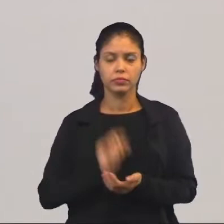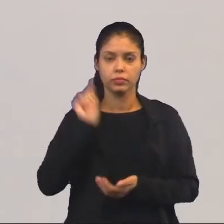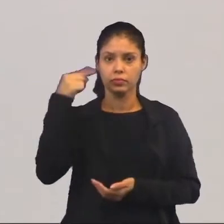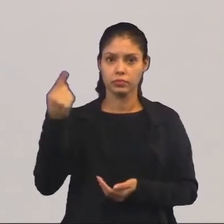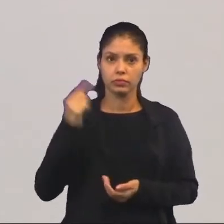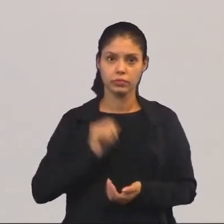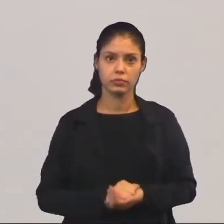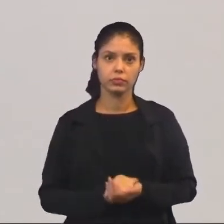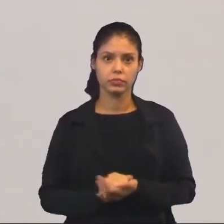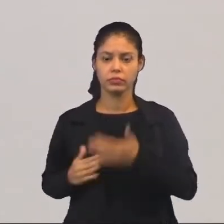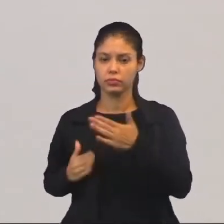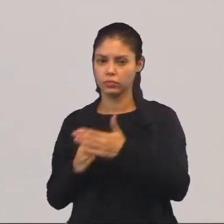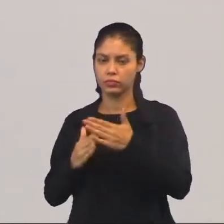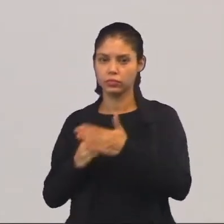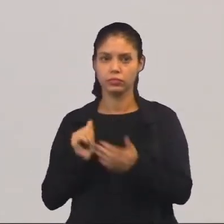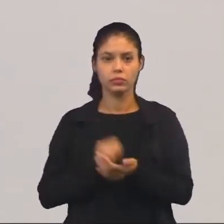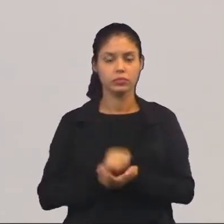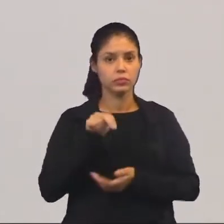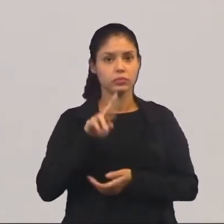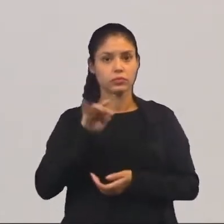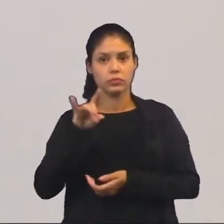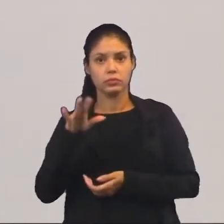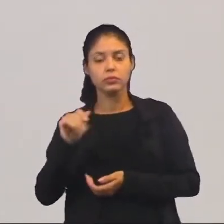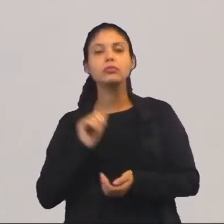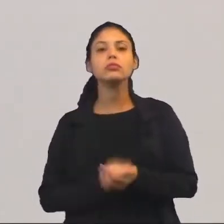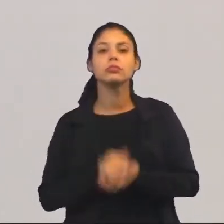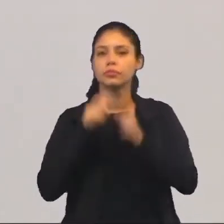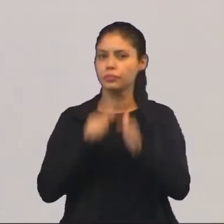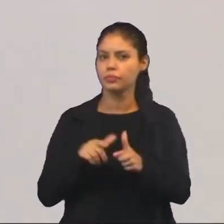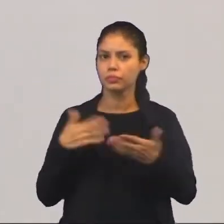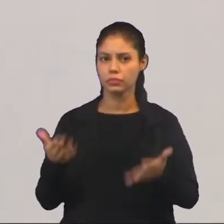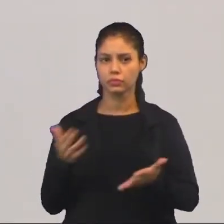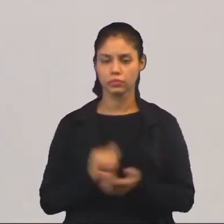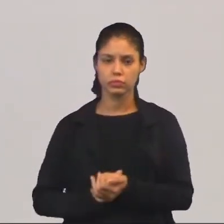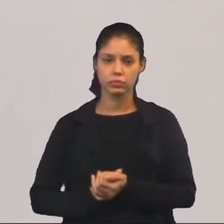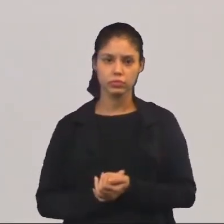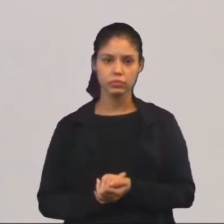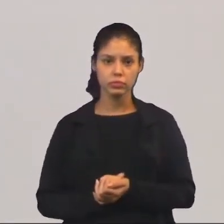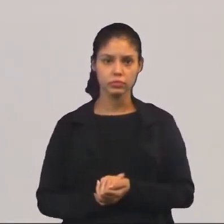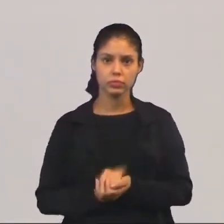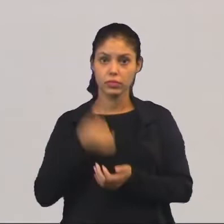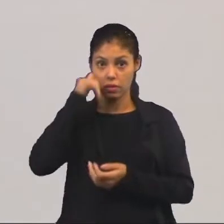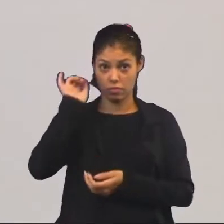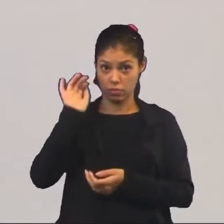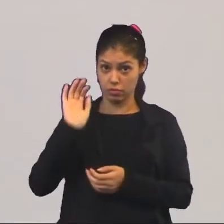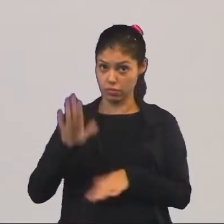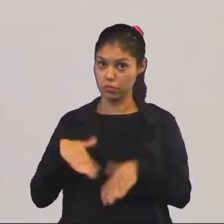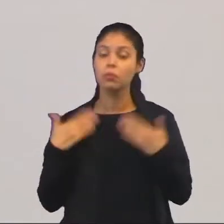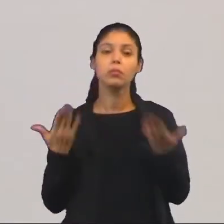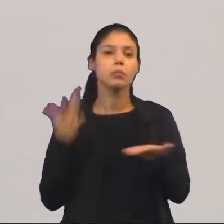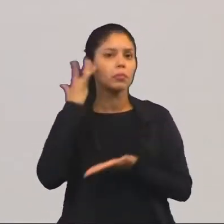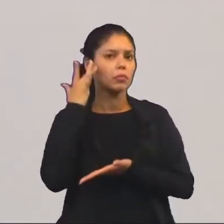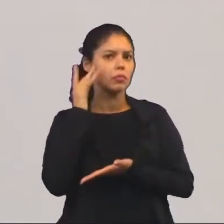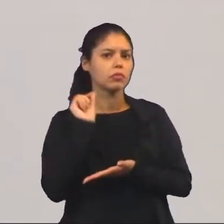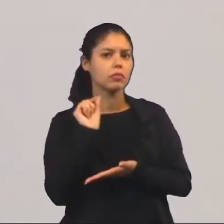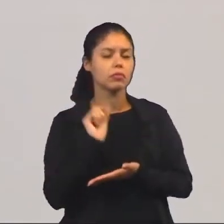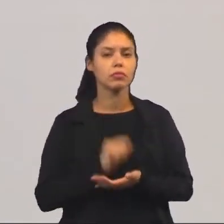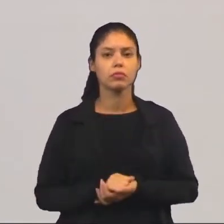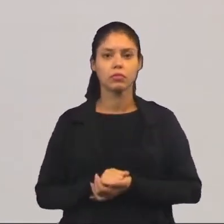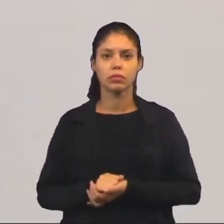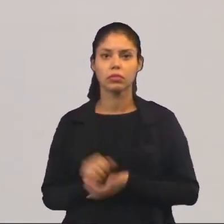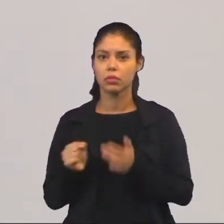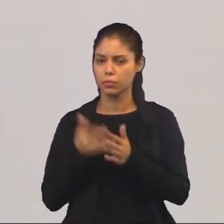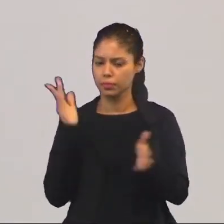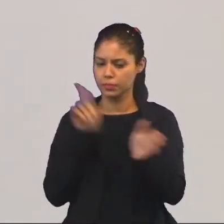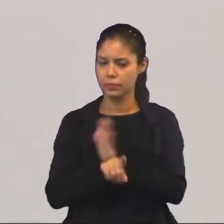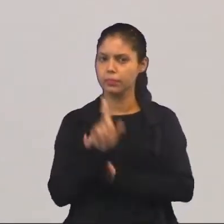ali os limitados, os ultraprocessados ou processados? E os que precisam ser evitados? O que vocês acham?